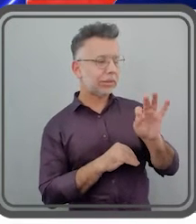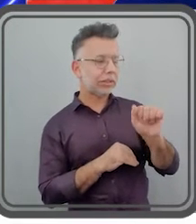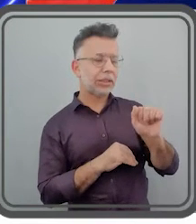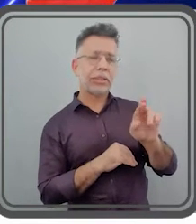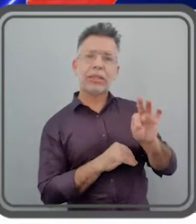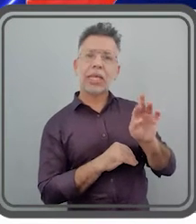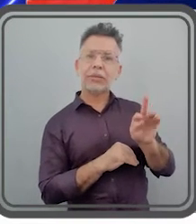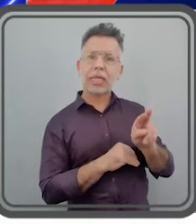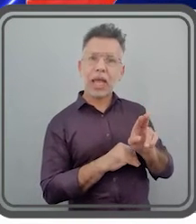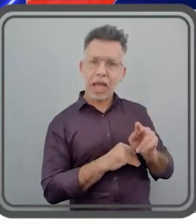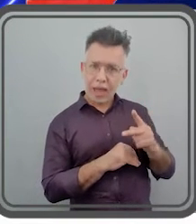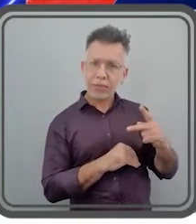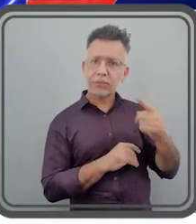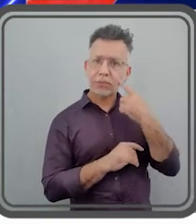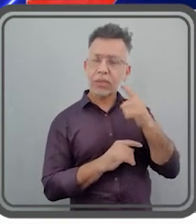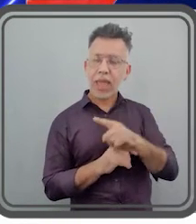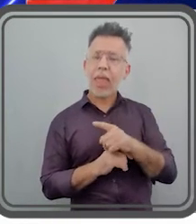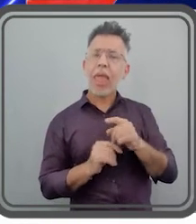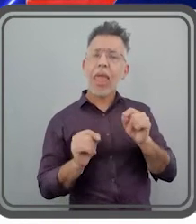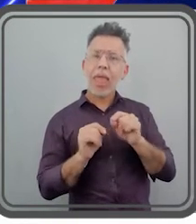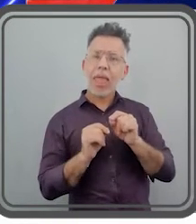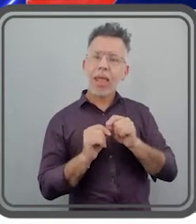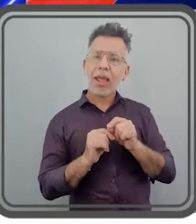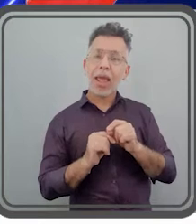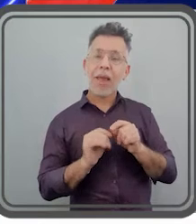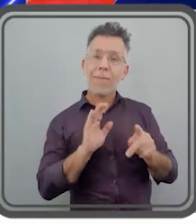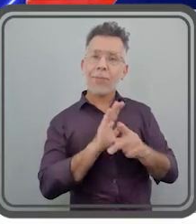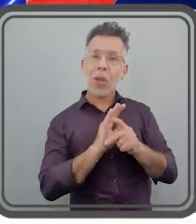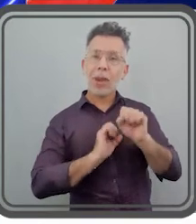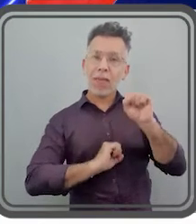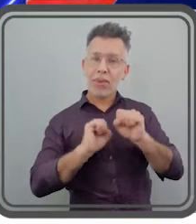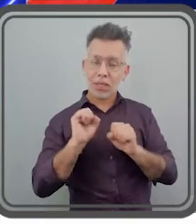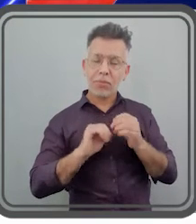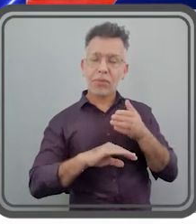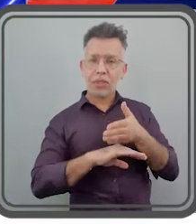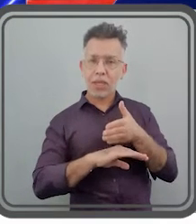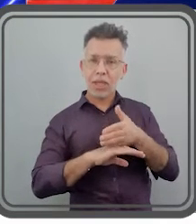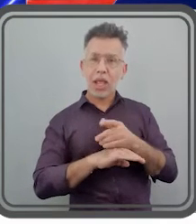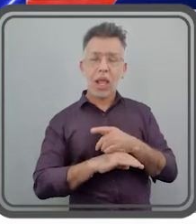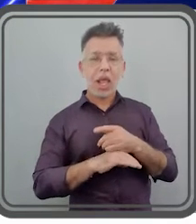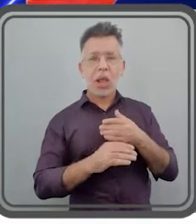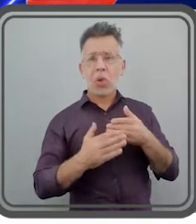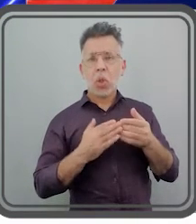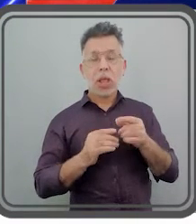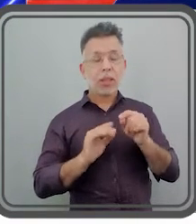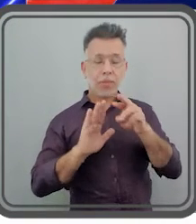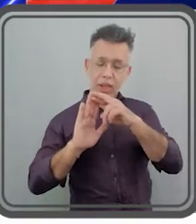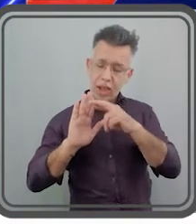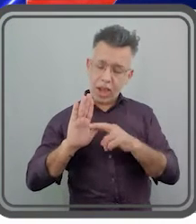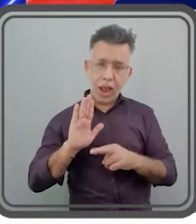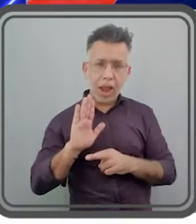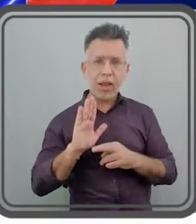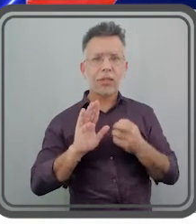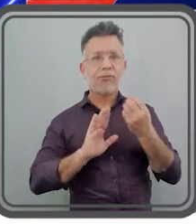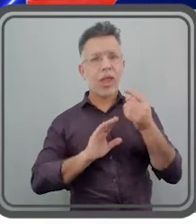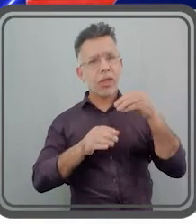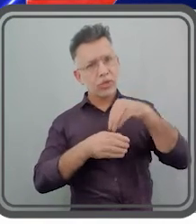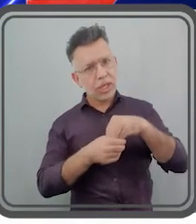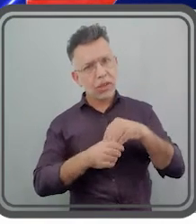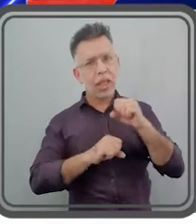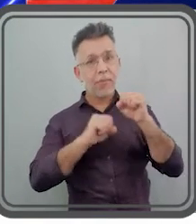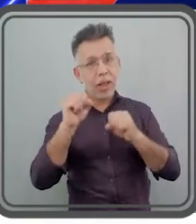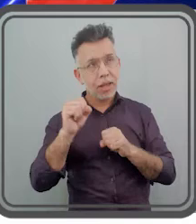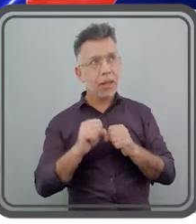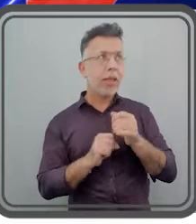viagem pede nos Então essa ferramenta a própria empresa pode até acessa colocar qualquer política de imagem da empresa